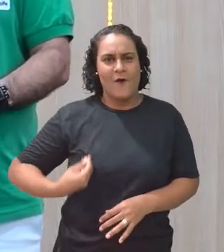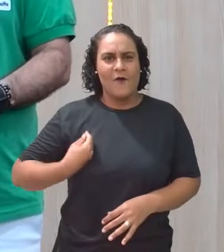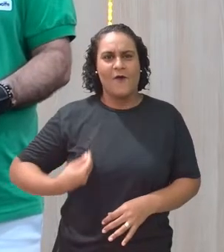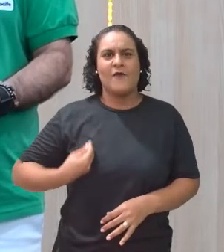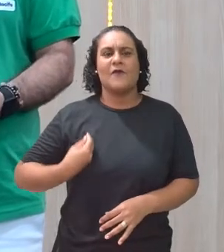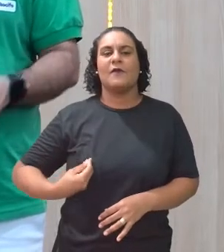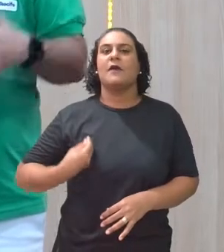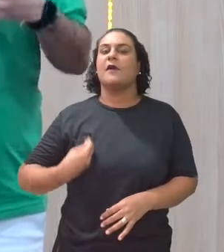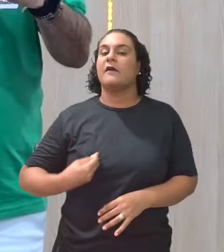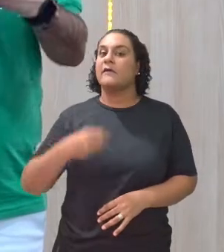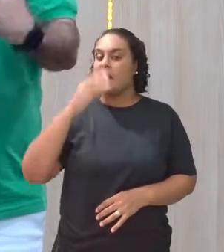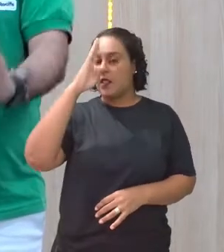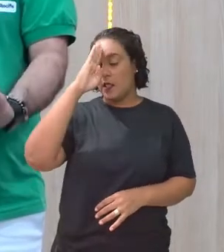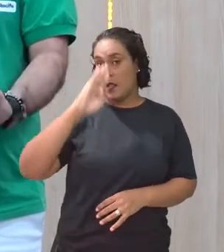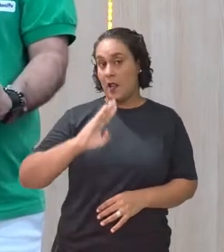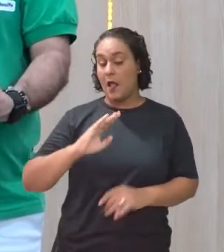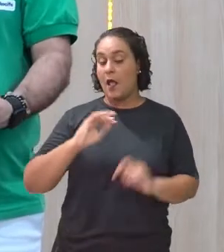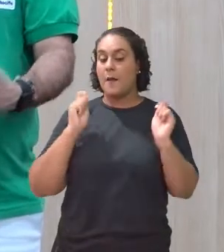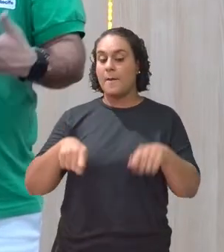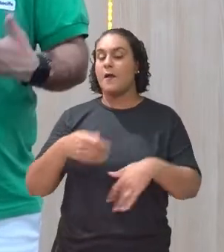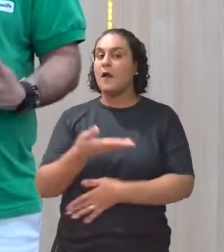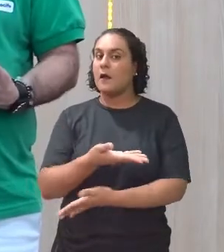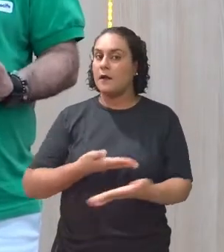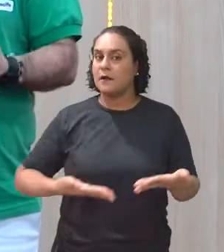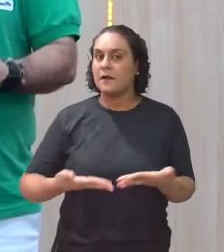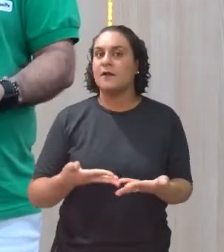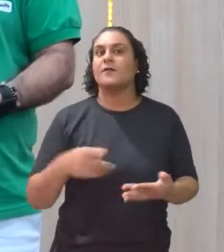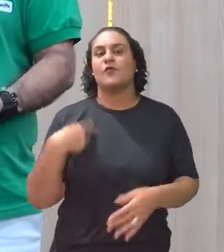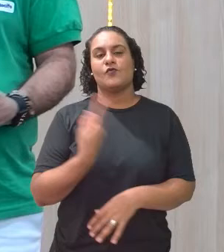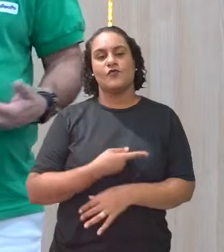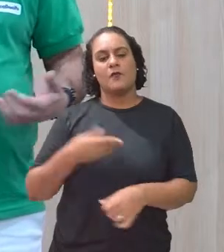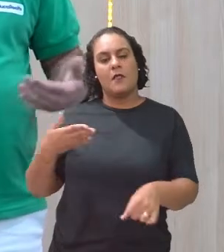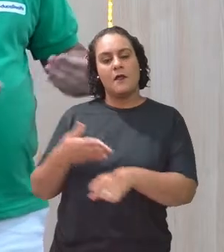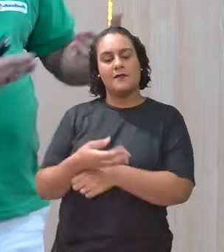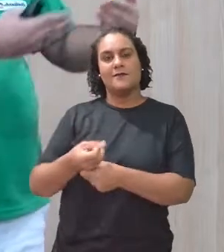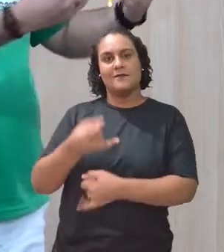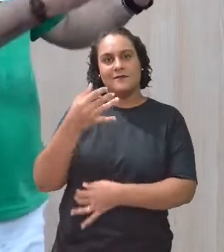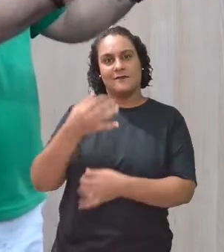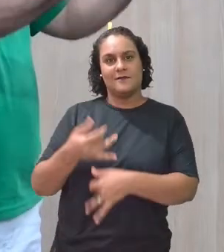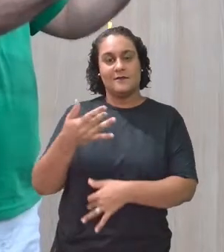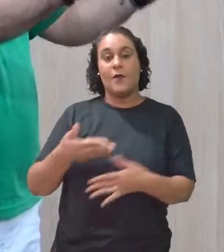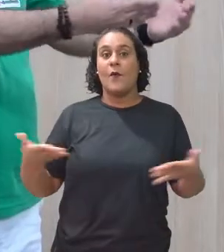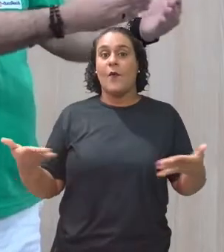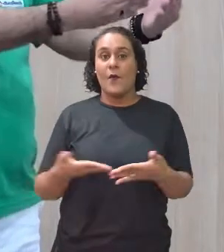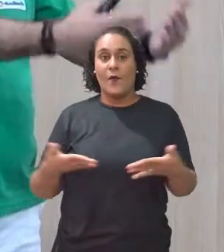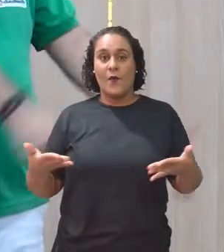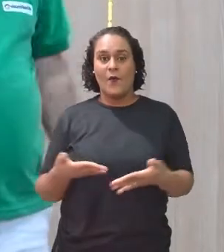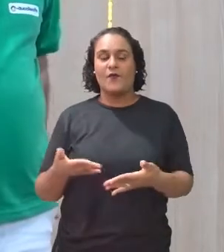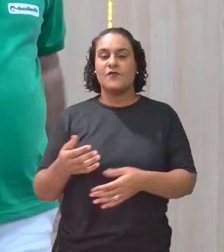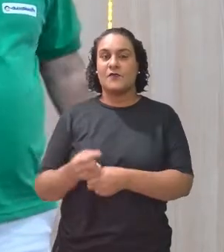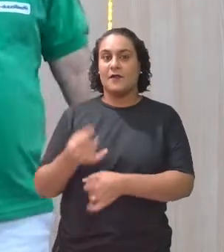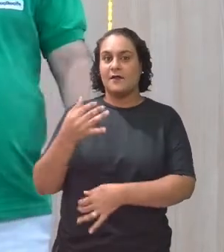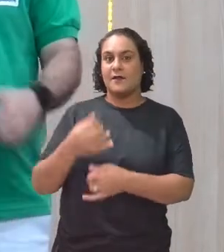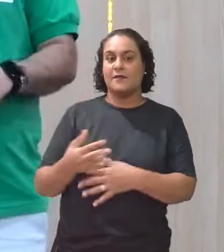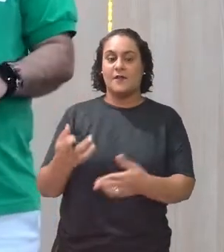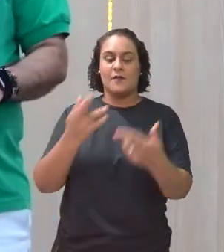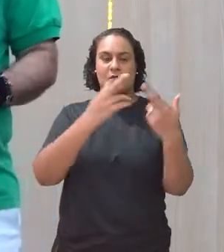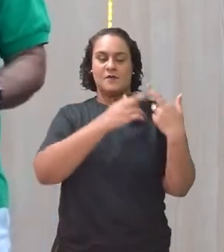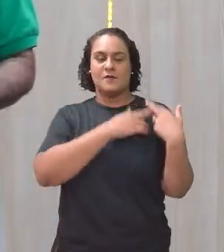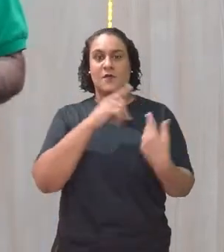internet financiada, e pode interagir conosco no chat. Hoje vocês interagem no chat com o professor